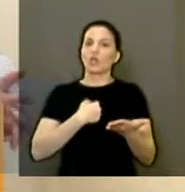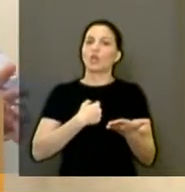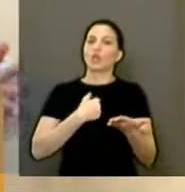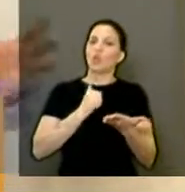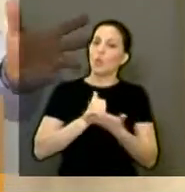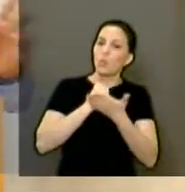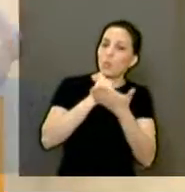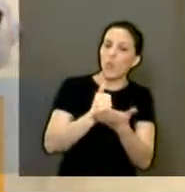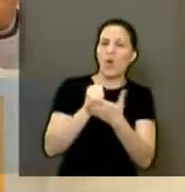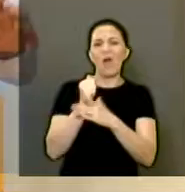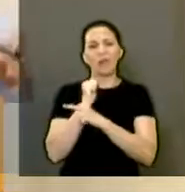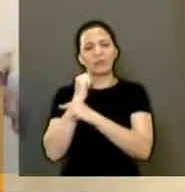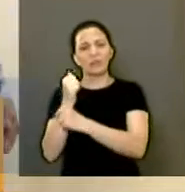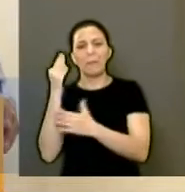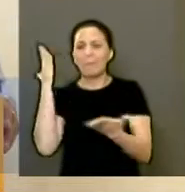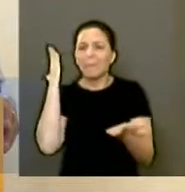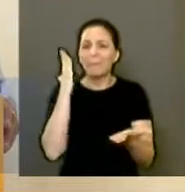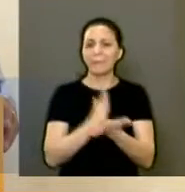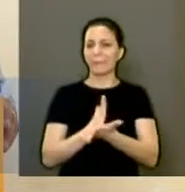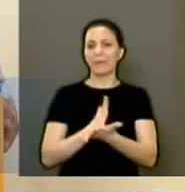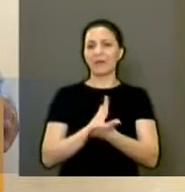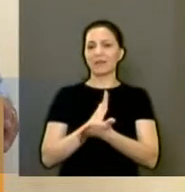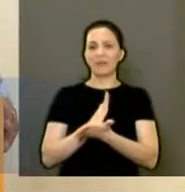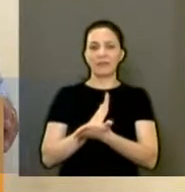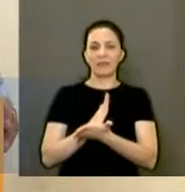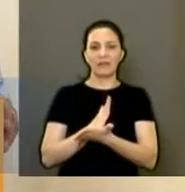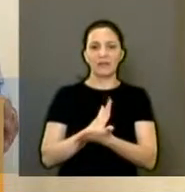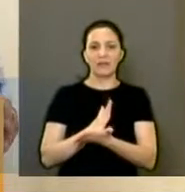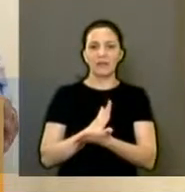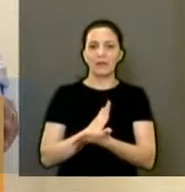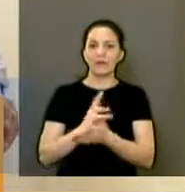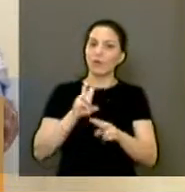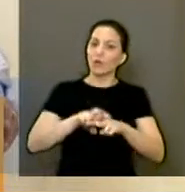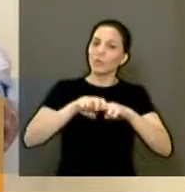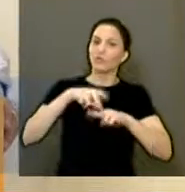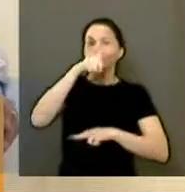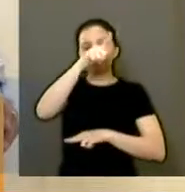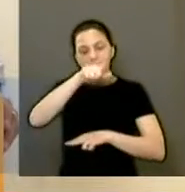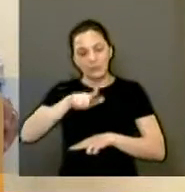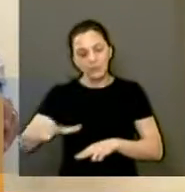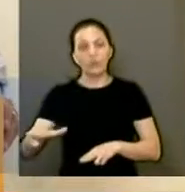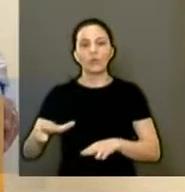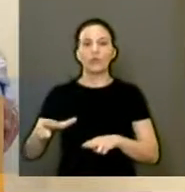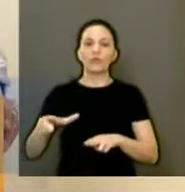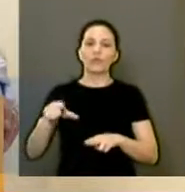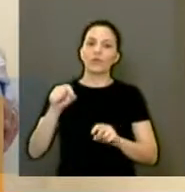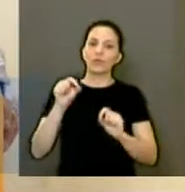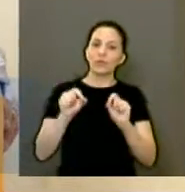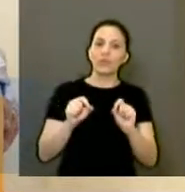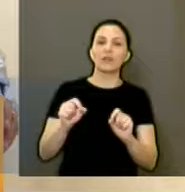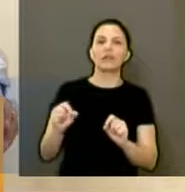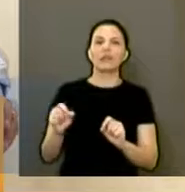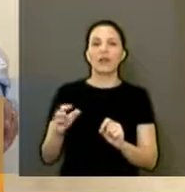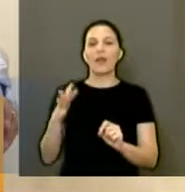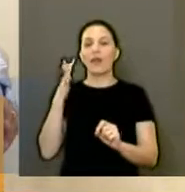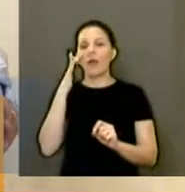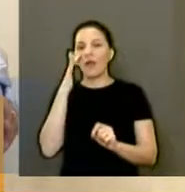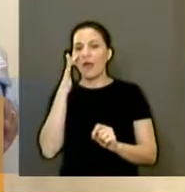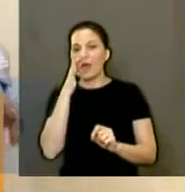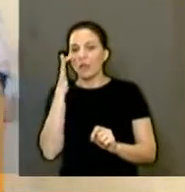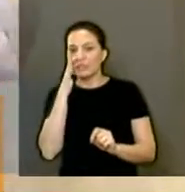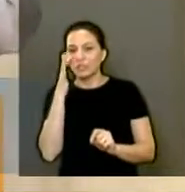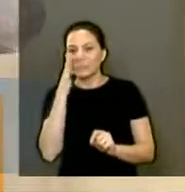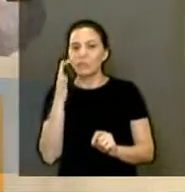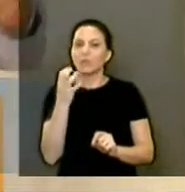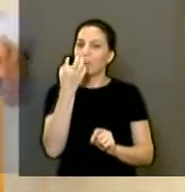apoiar não fique para com isso para por isso mais uma vez que eu admiro de novo tiririca na sua campanha vitoriosa